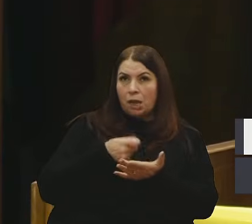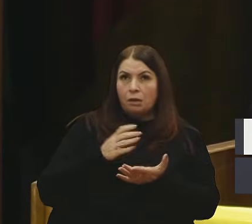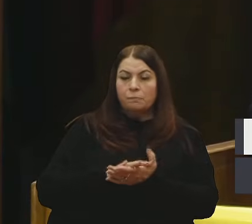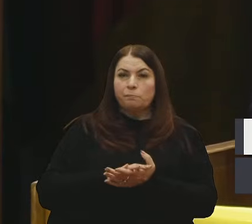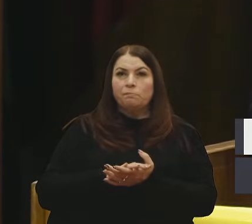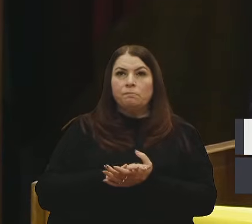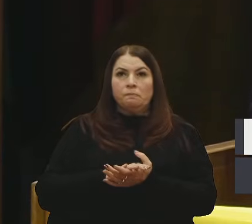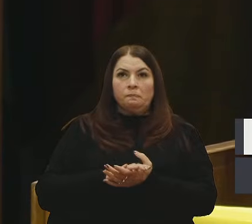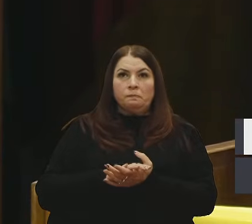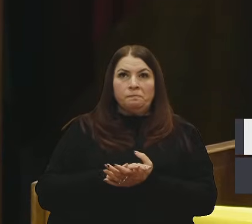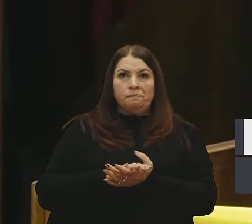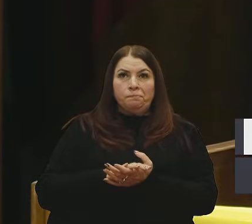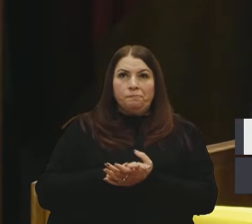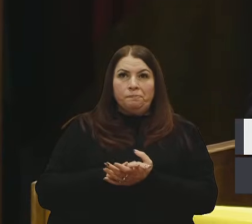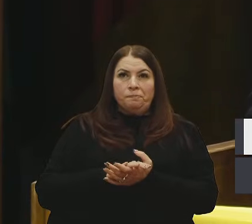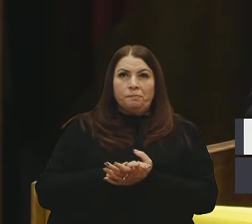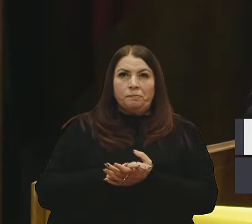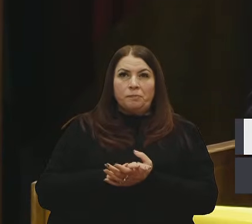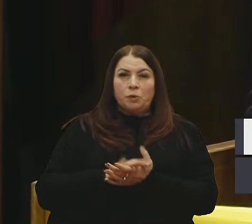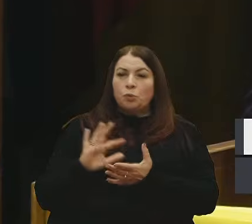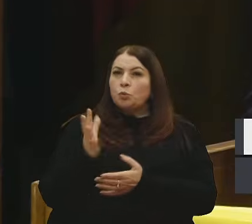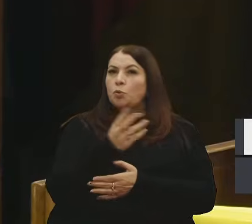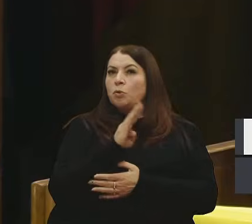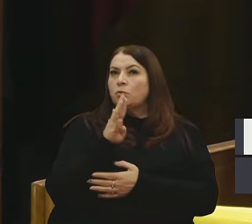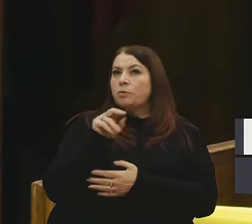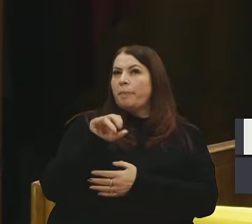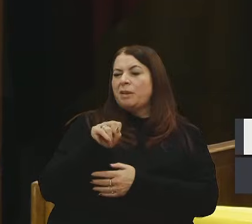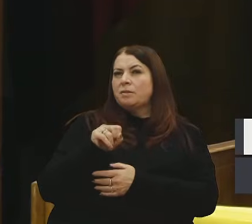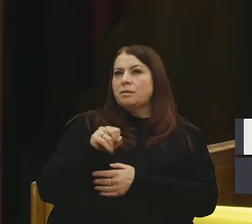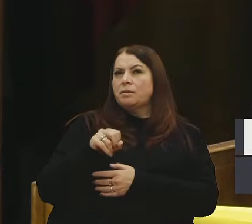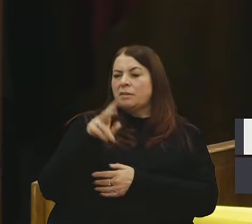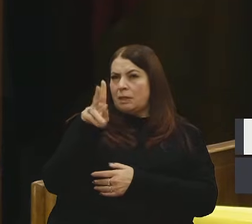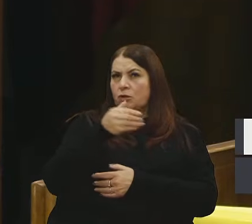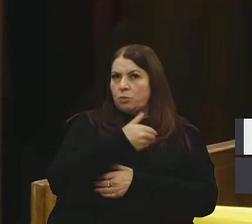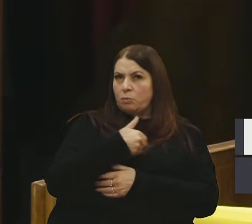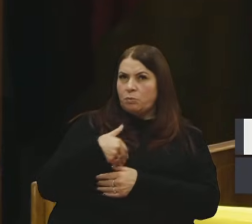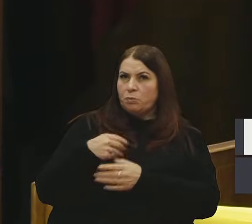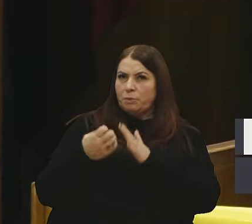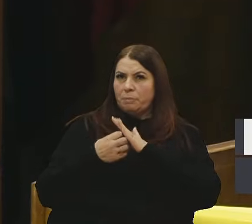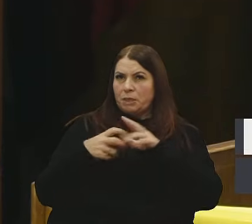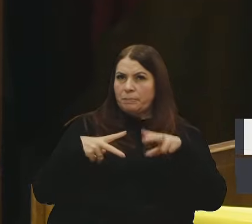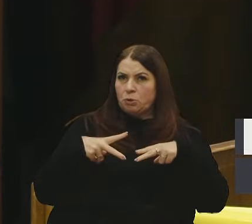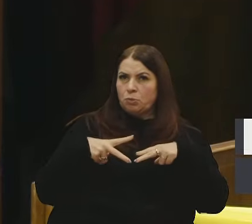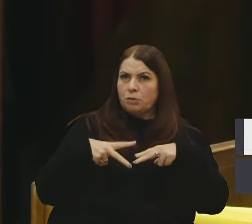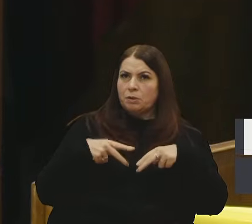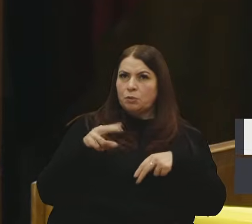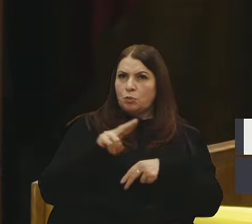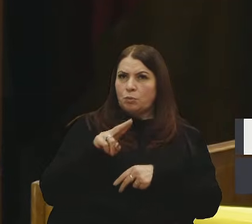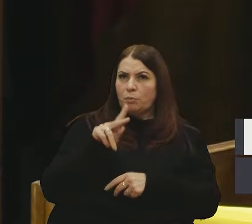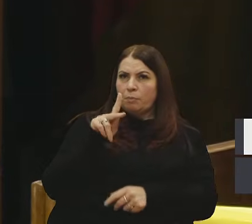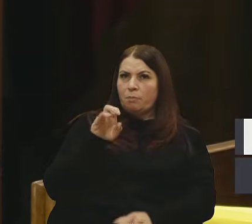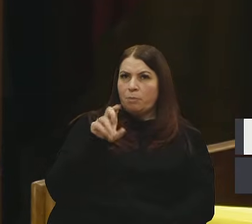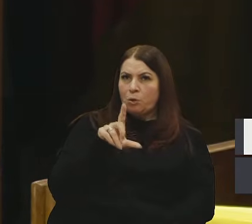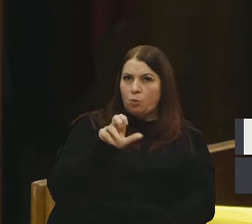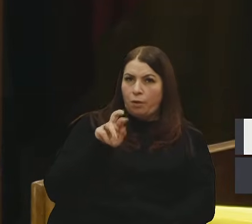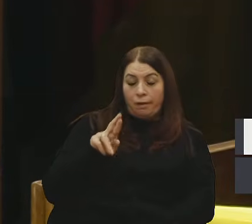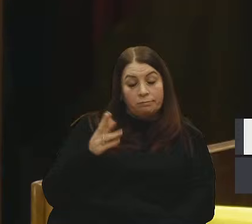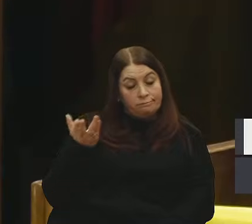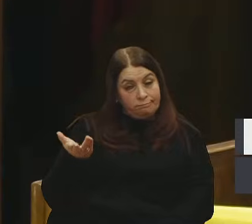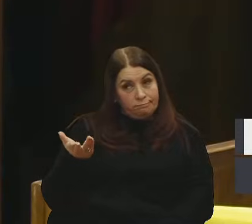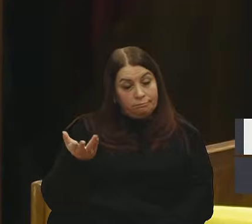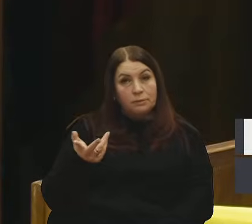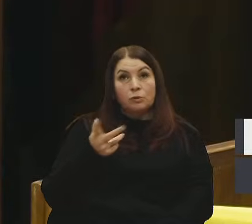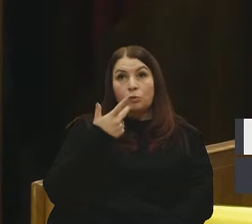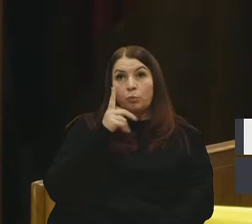pagar os bens todos, deixa o bem público para a iniciativa privada, e isso tem nome, é peculato. Então, como eu estou